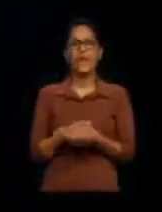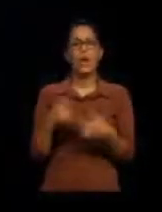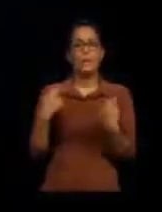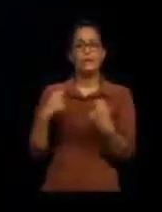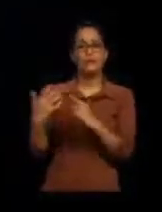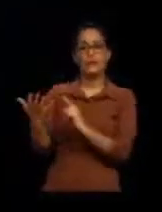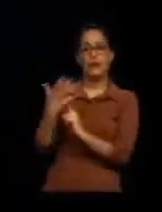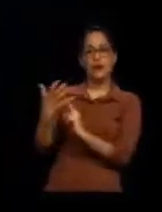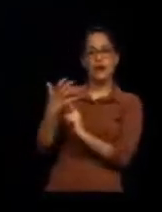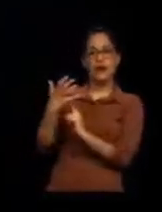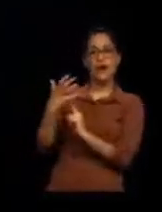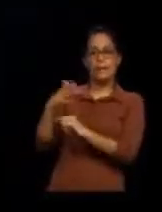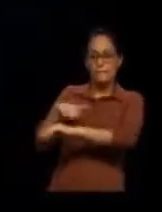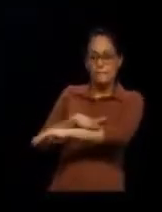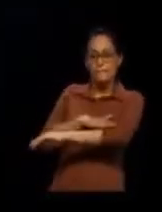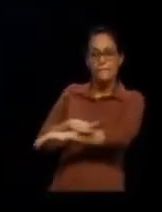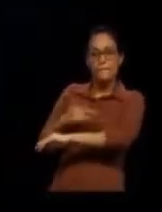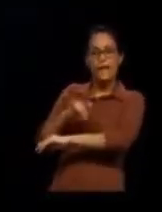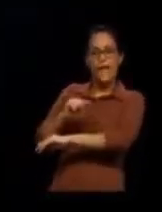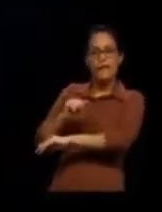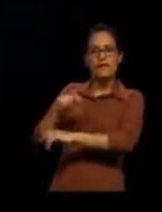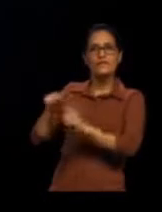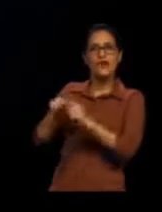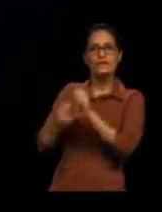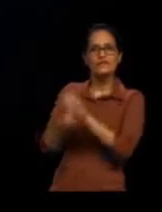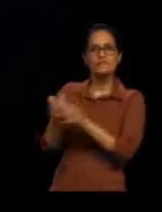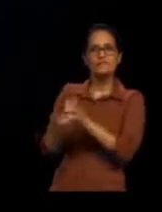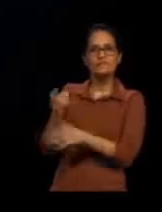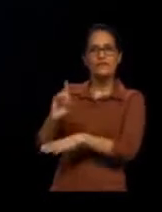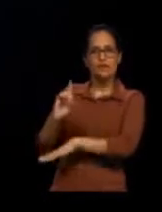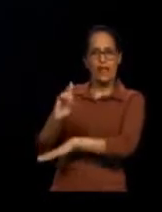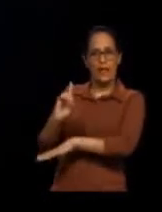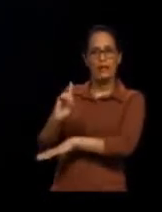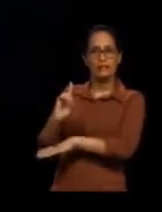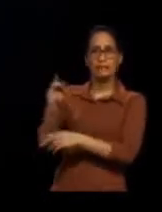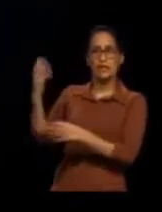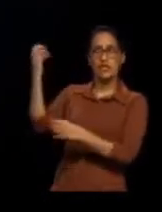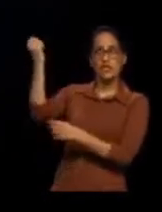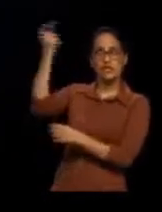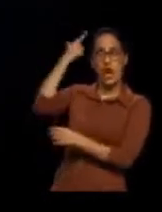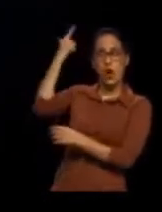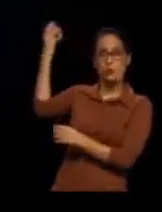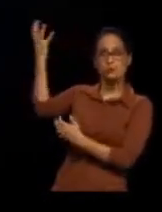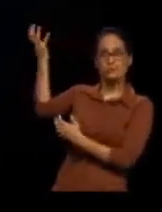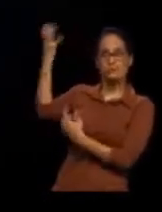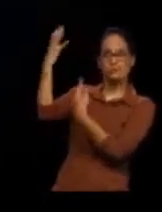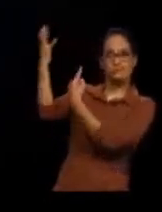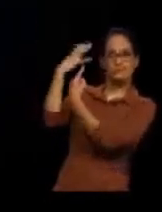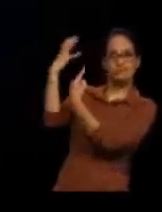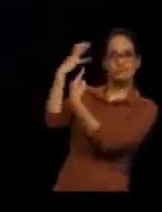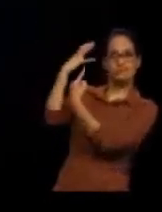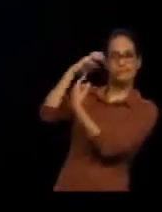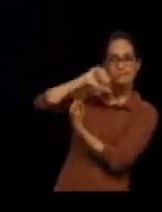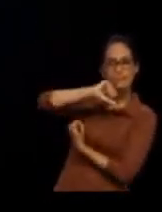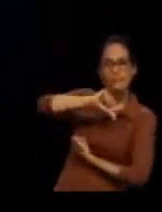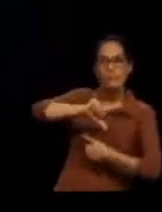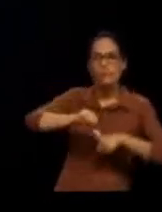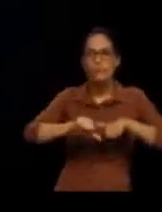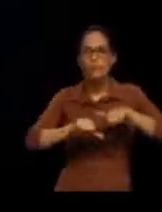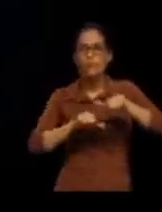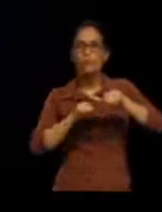células do nosso corpo, da pele, a produzir vitamina D. Então, os raios ultravioletas, eles vão converter um derivado